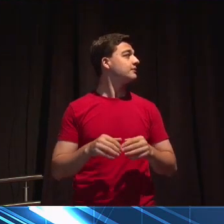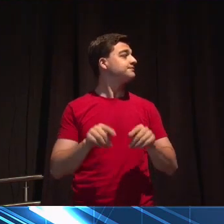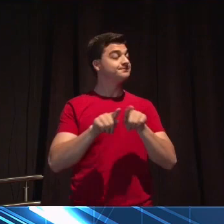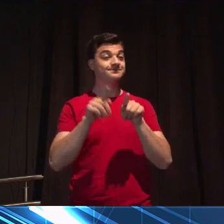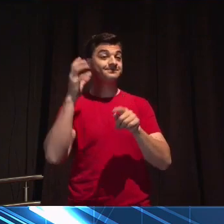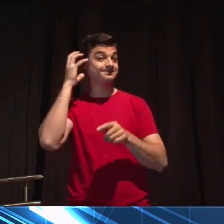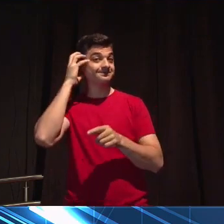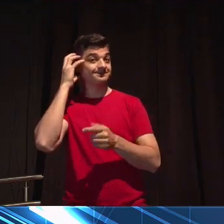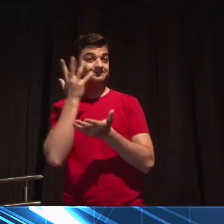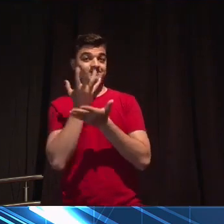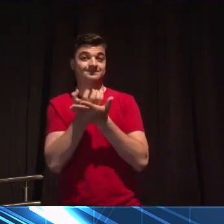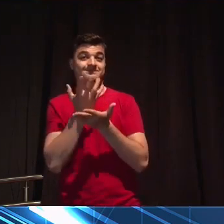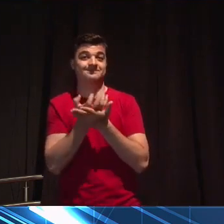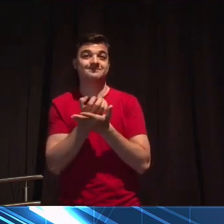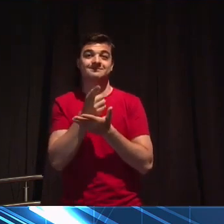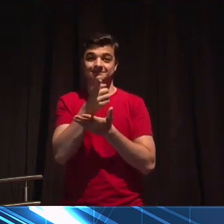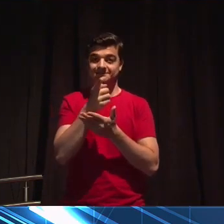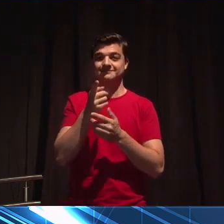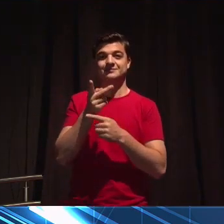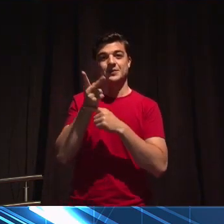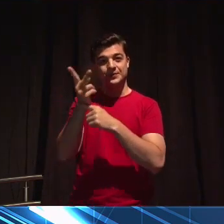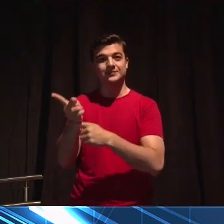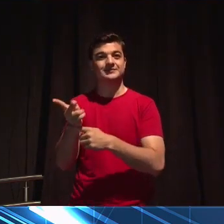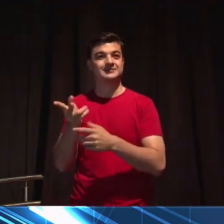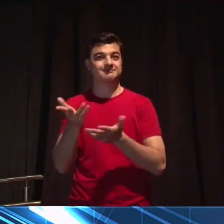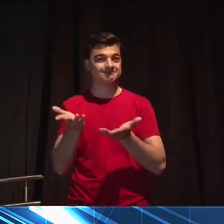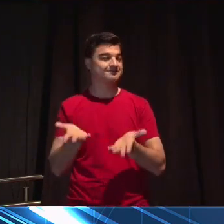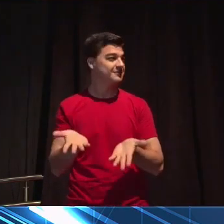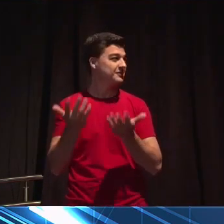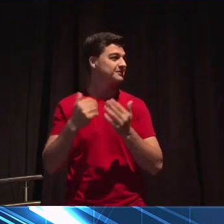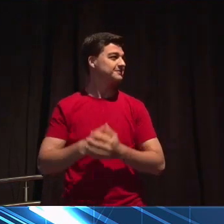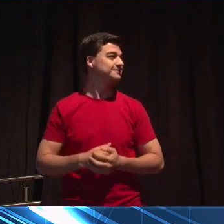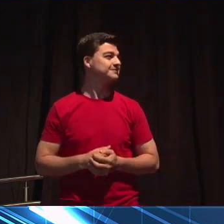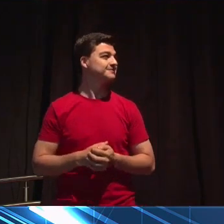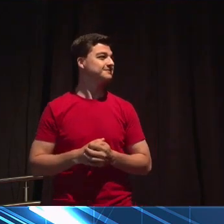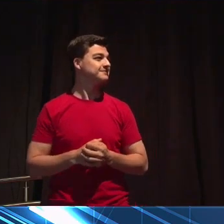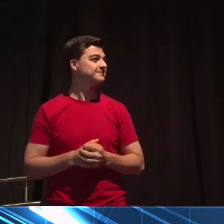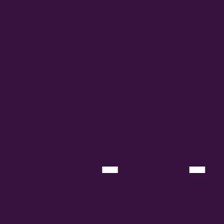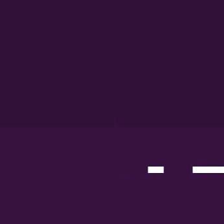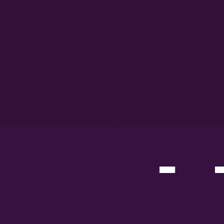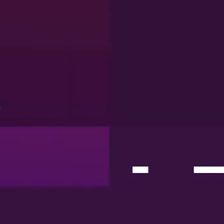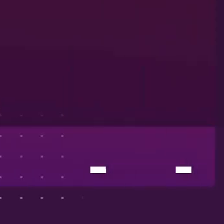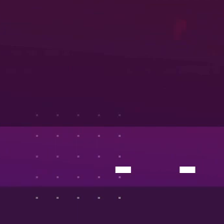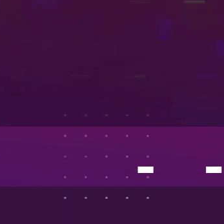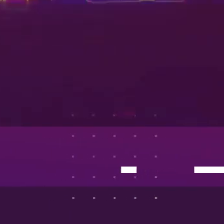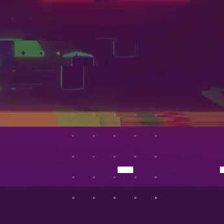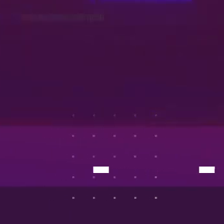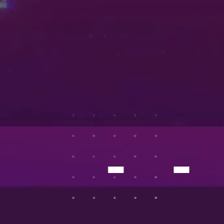E é isso. Prazerzão estar aqui. Valeu. Perguntas abertas.